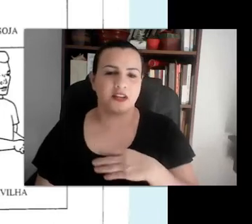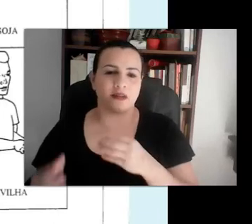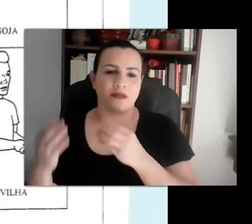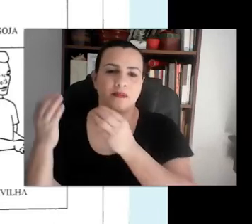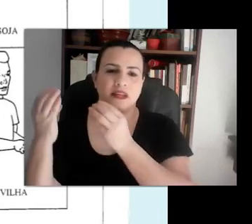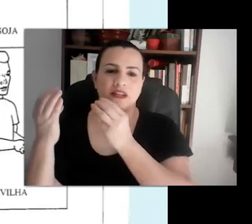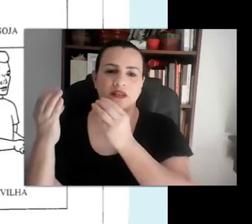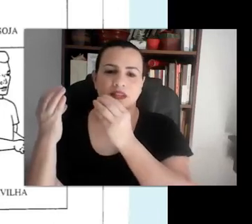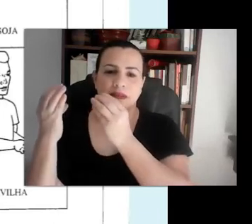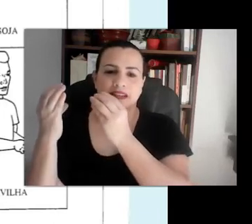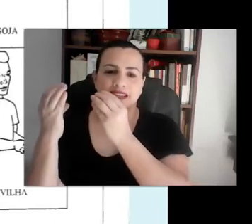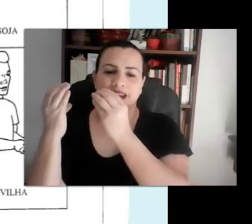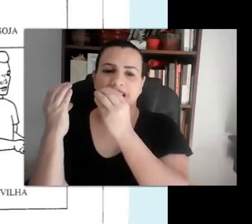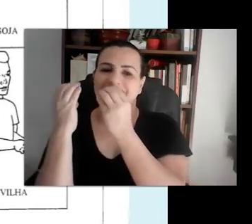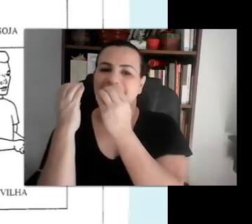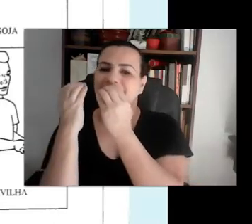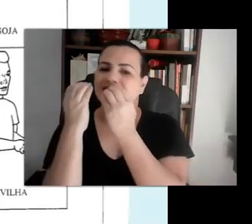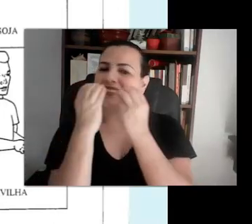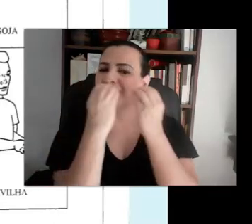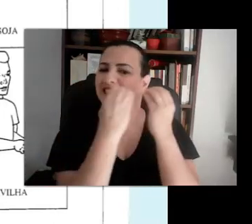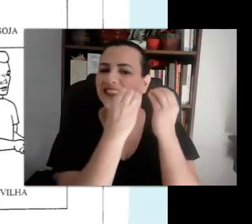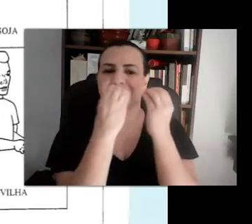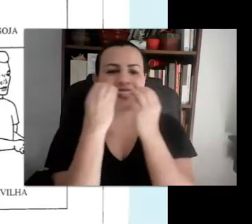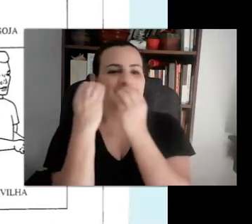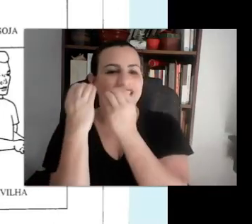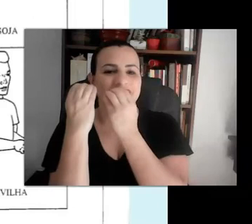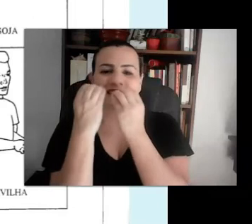Ali tá 2 tipos de milho. A gente usa mais esse aqui, ó.